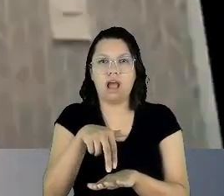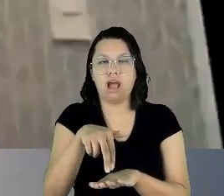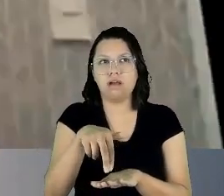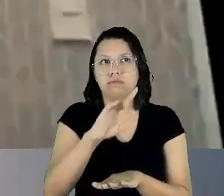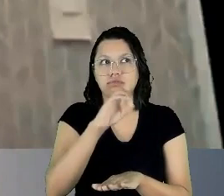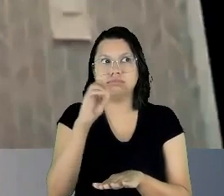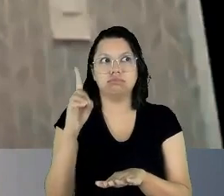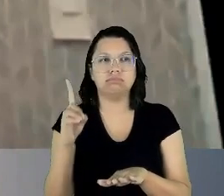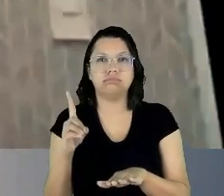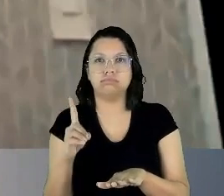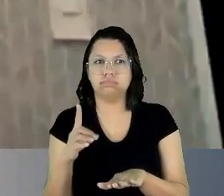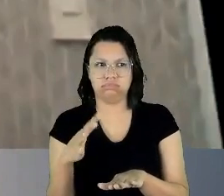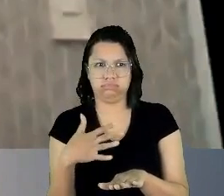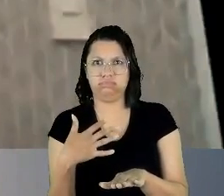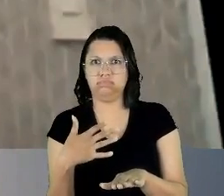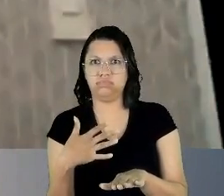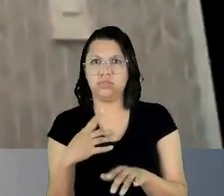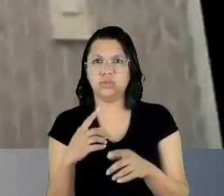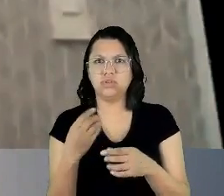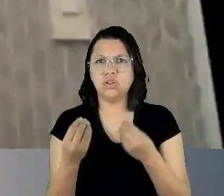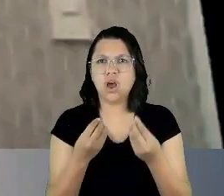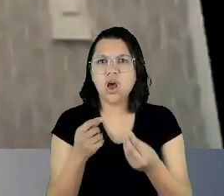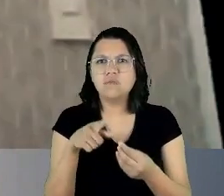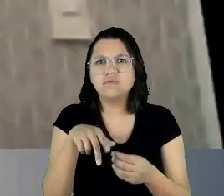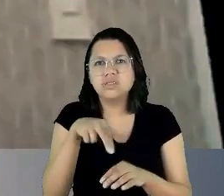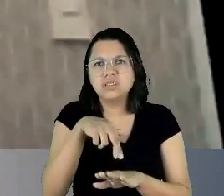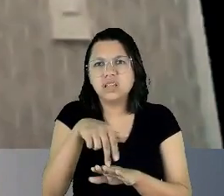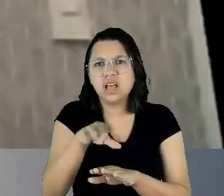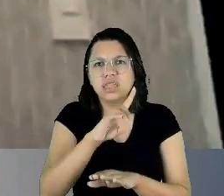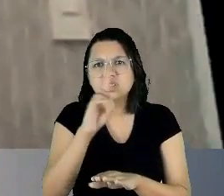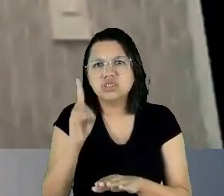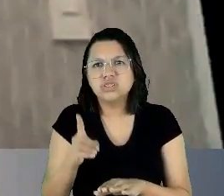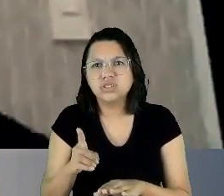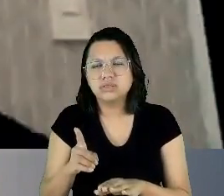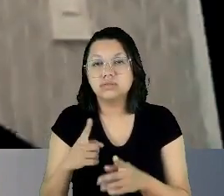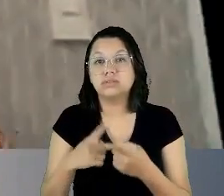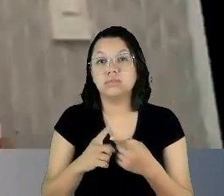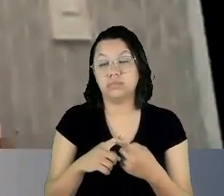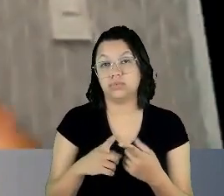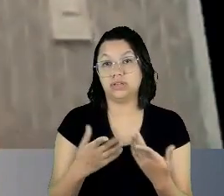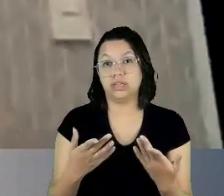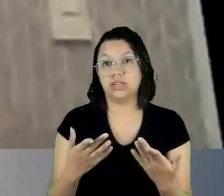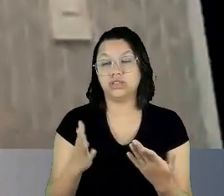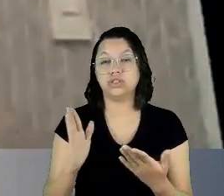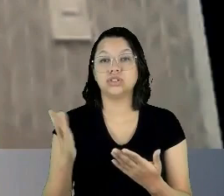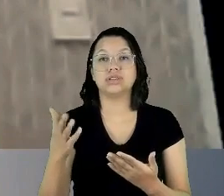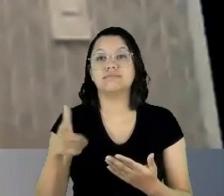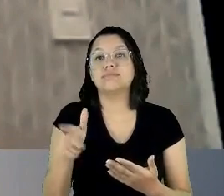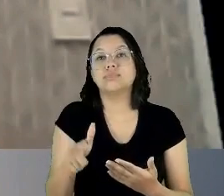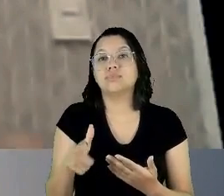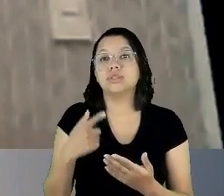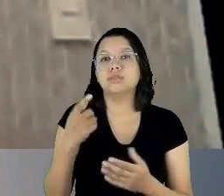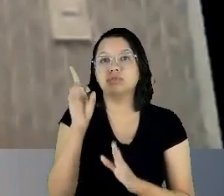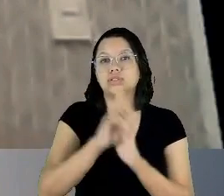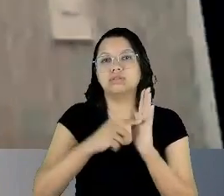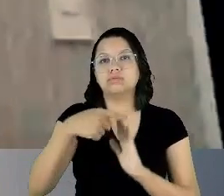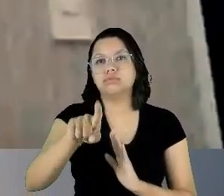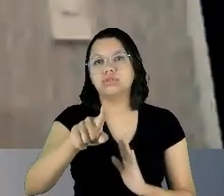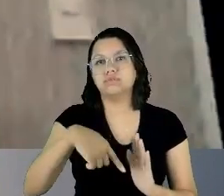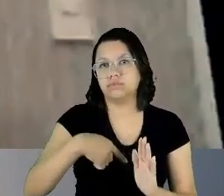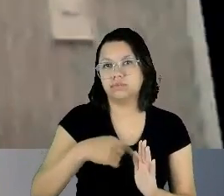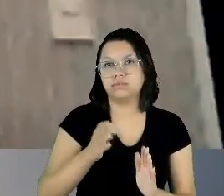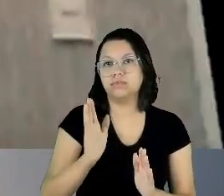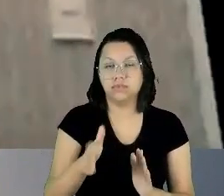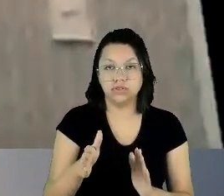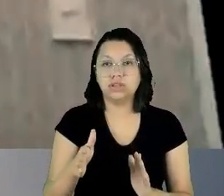companheiras minhas falando que, nossa, mas como você anda durante o dia? Porque a gente tem esse mito de pessoas... Então, a gente já não tem um direito de ir e vir,